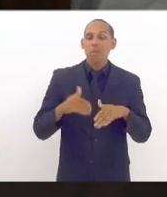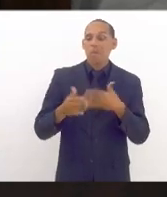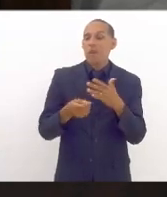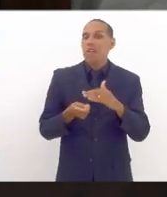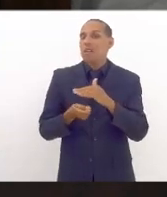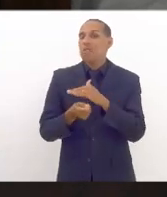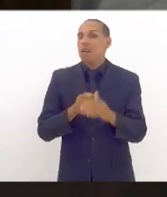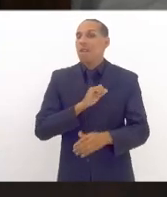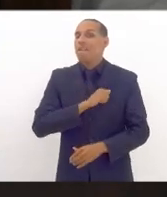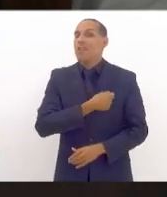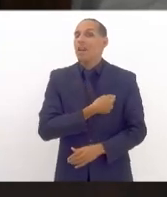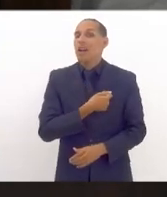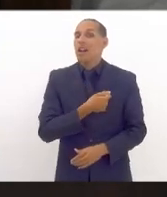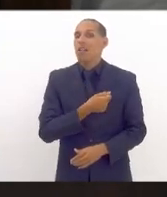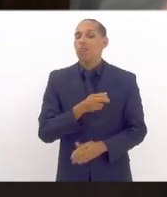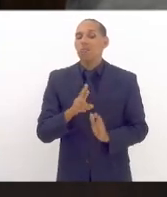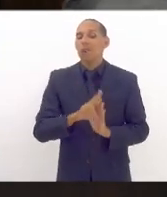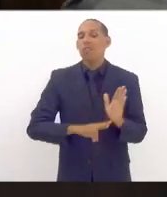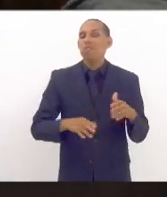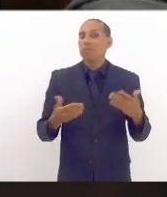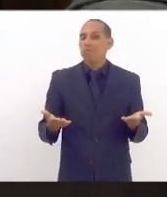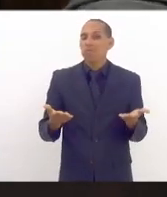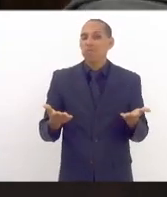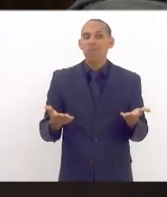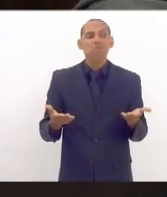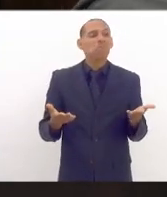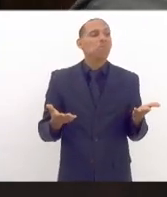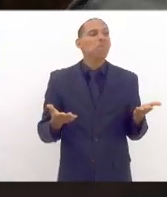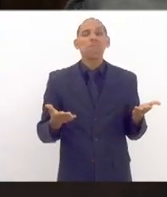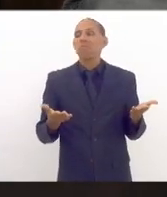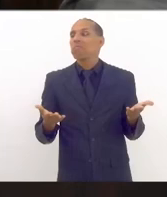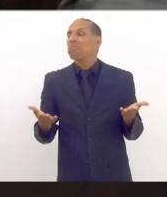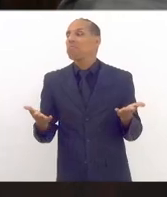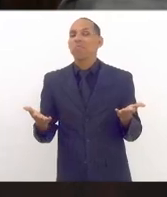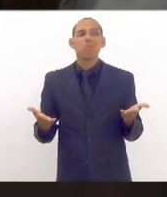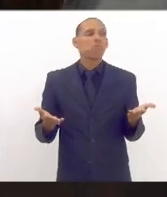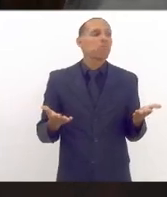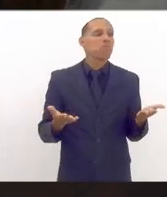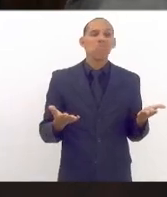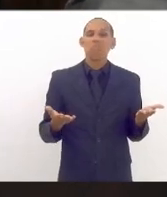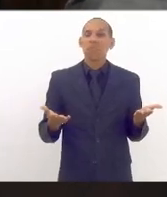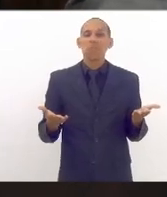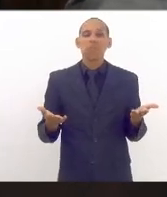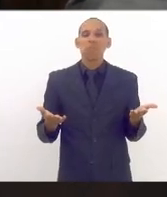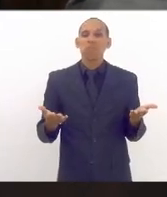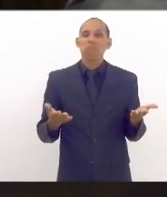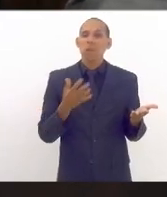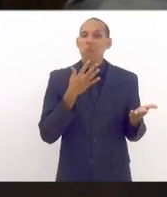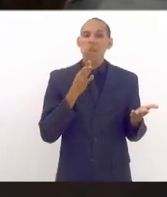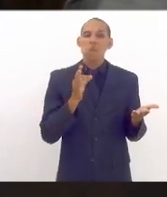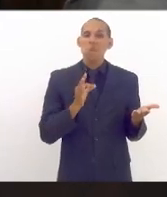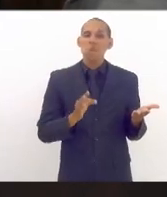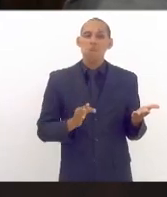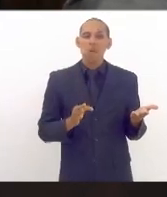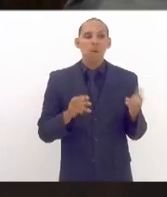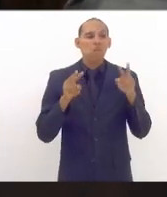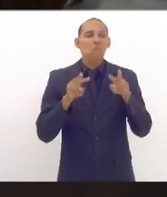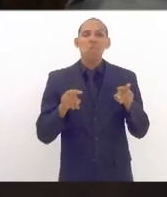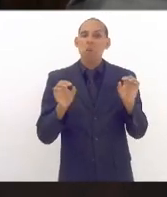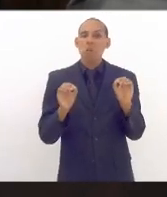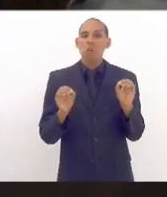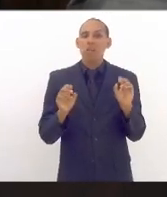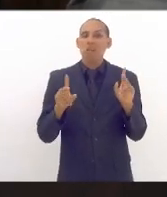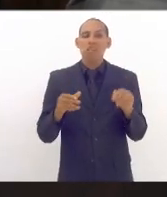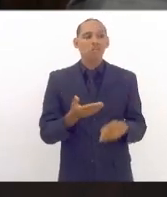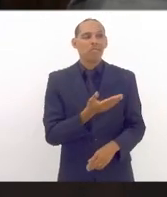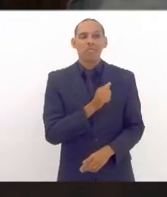incentivo fiscal ninguém sabe ninguém viu Posso aqui para fazer o André